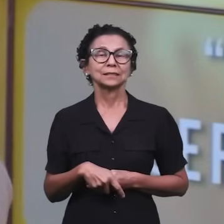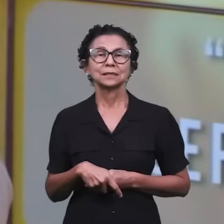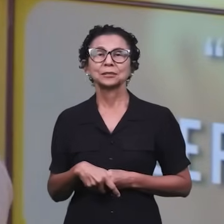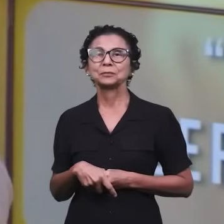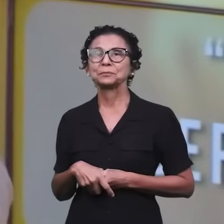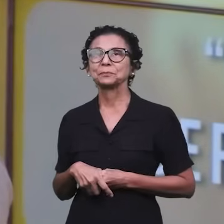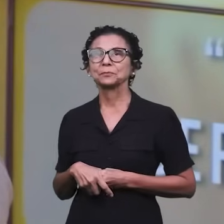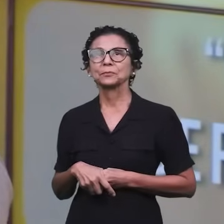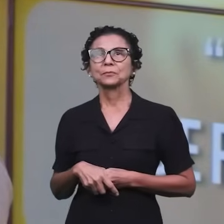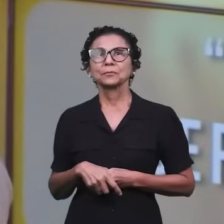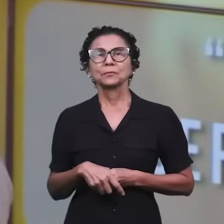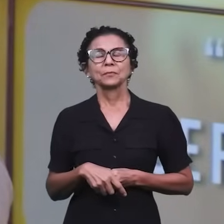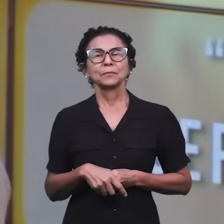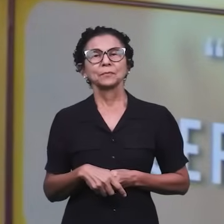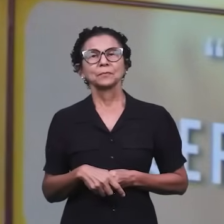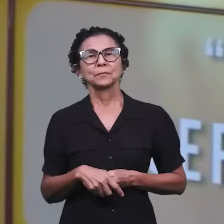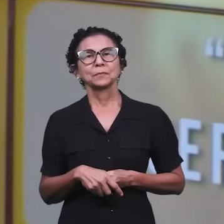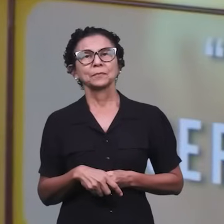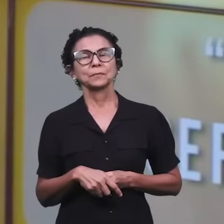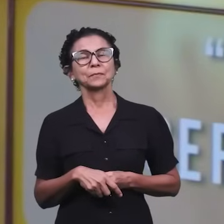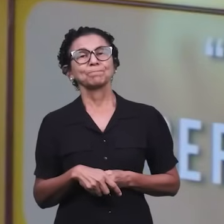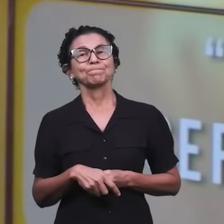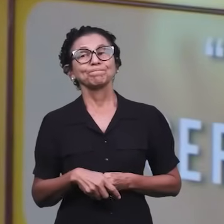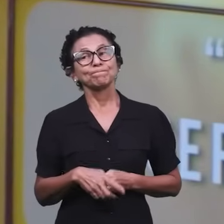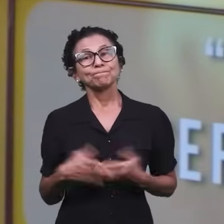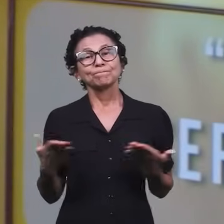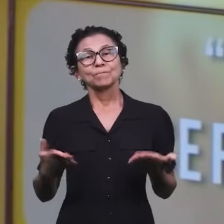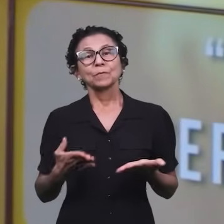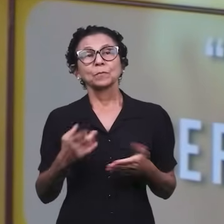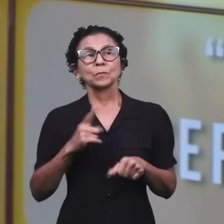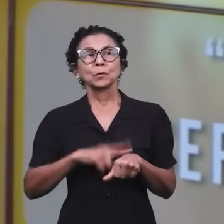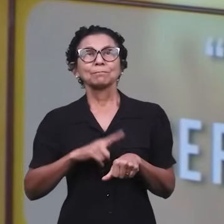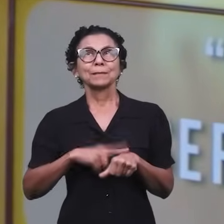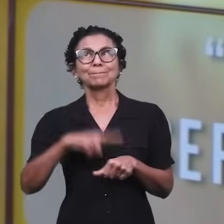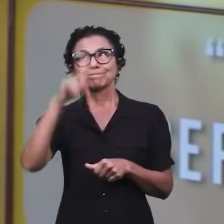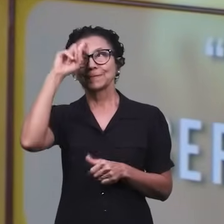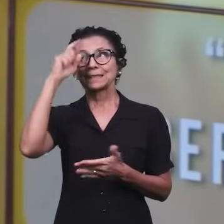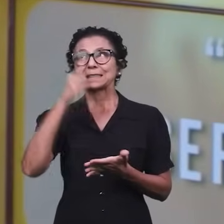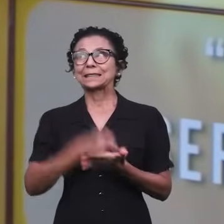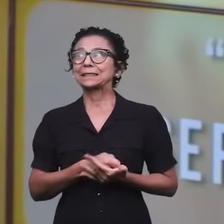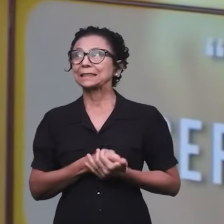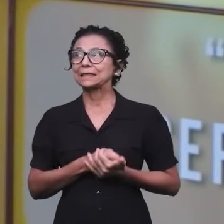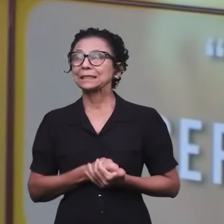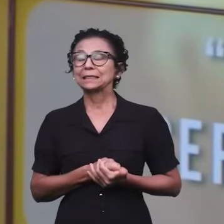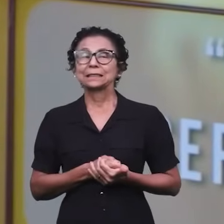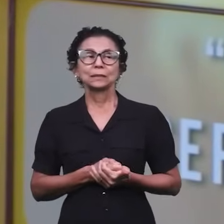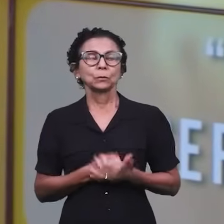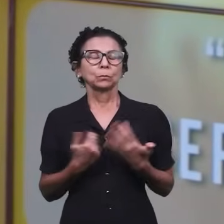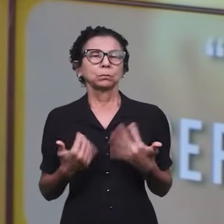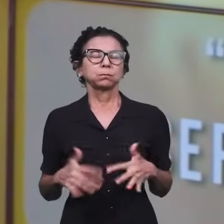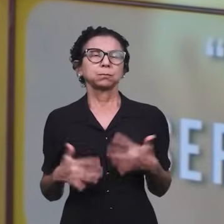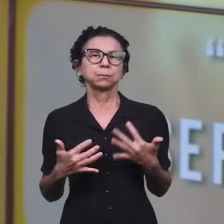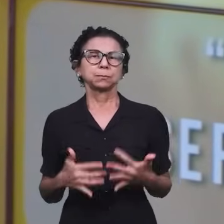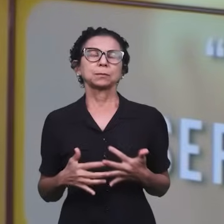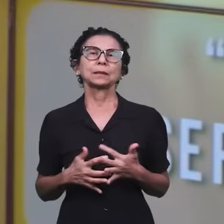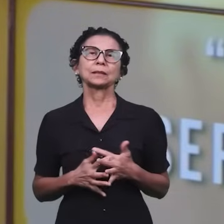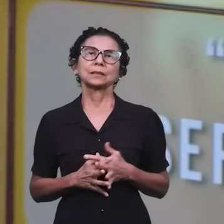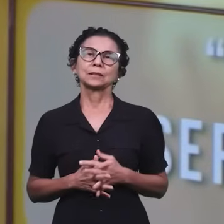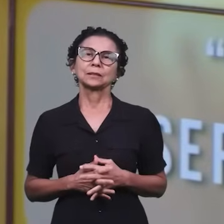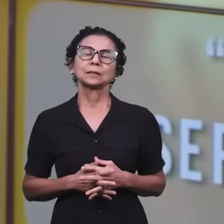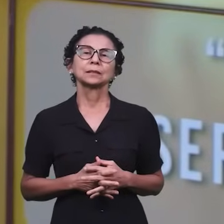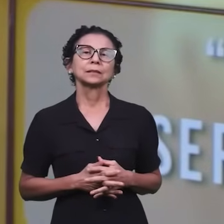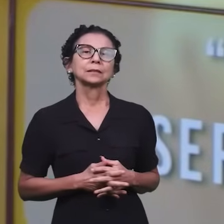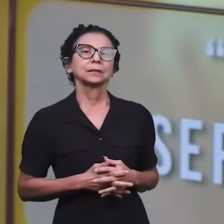mensagem importante para aquele momento de decisão que ela se deparava. Então, ela